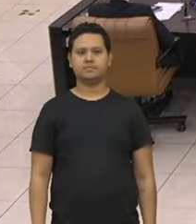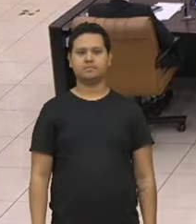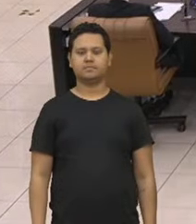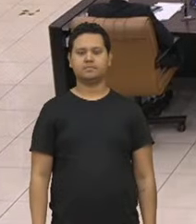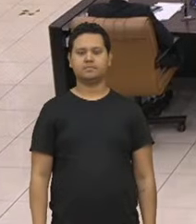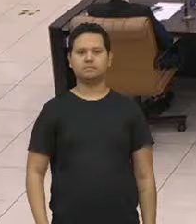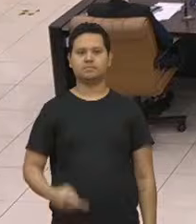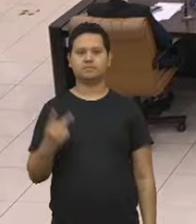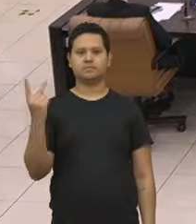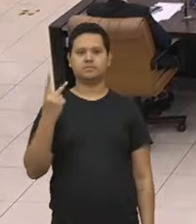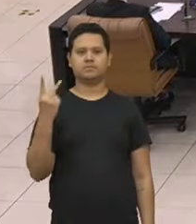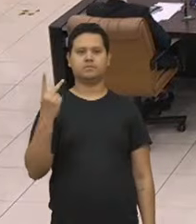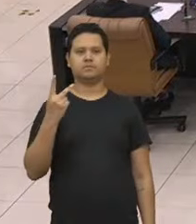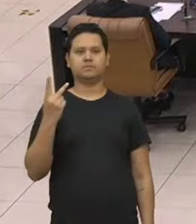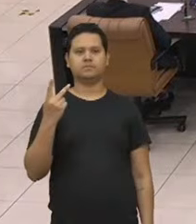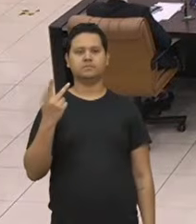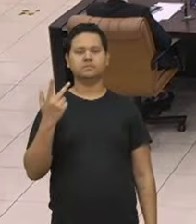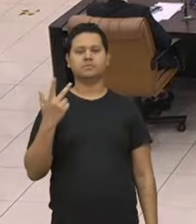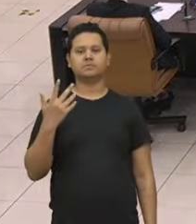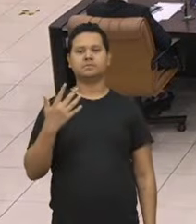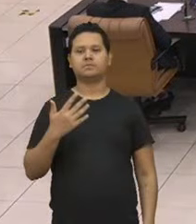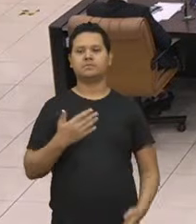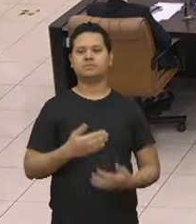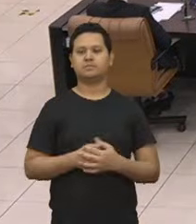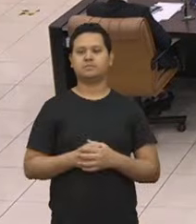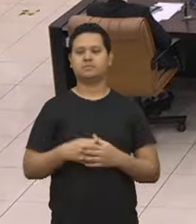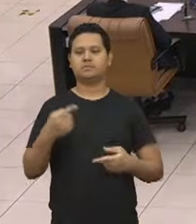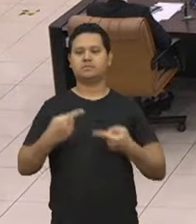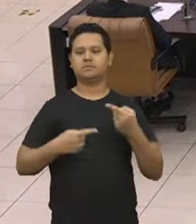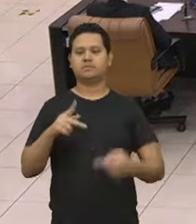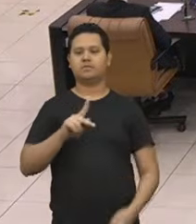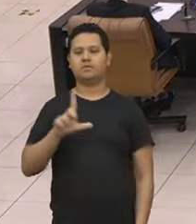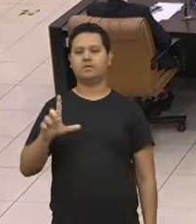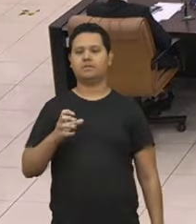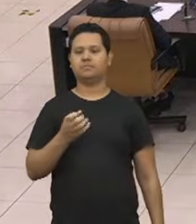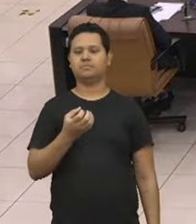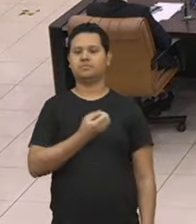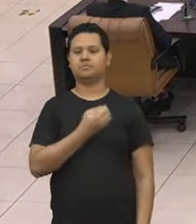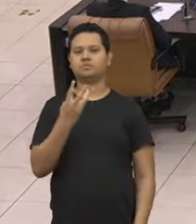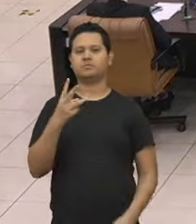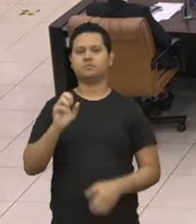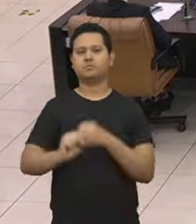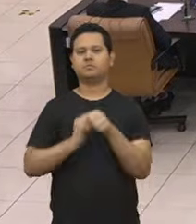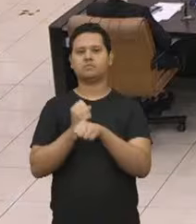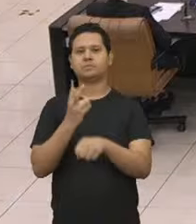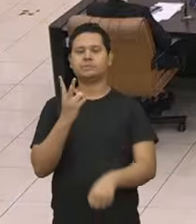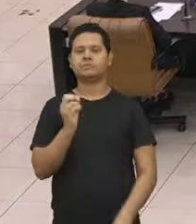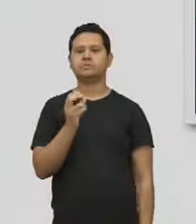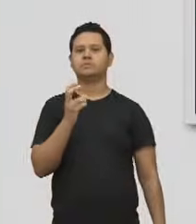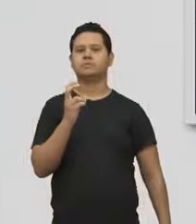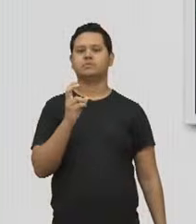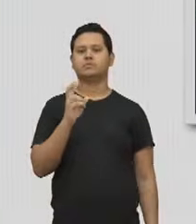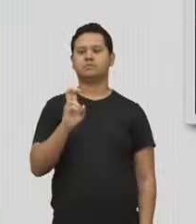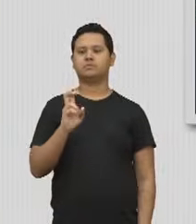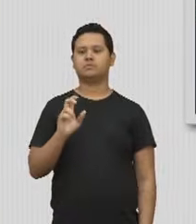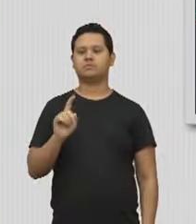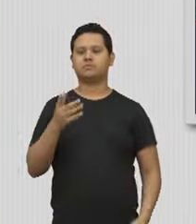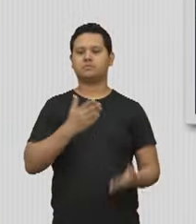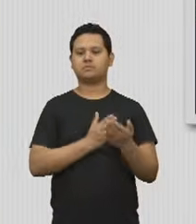Segunda discussão do PLCE número 3 de 2025